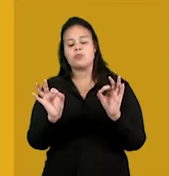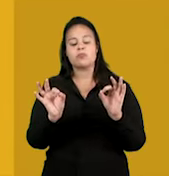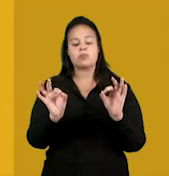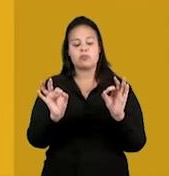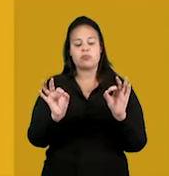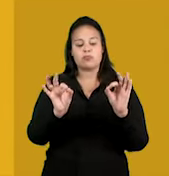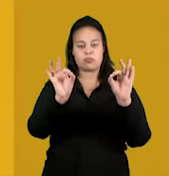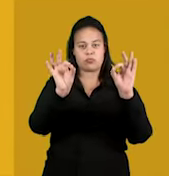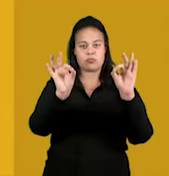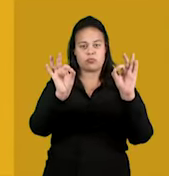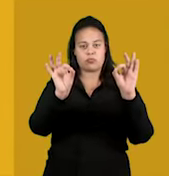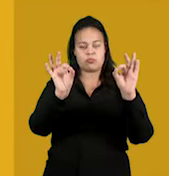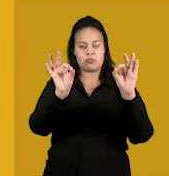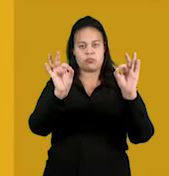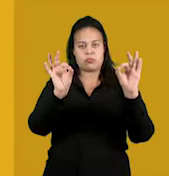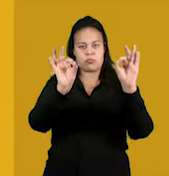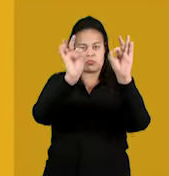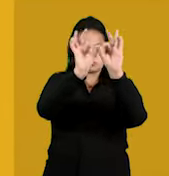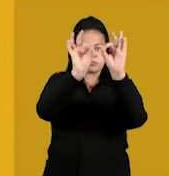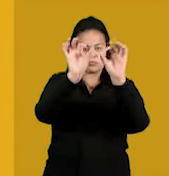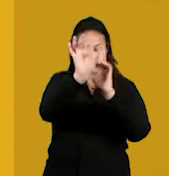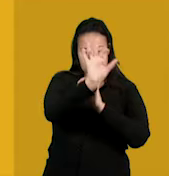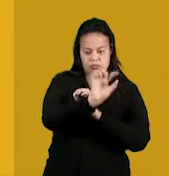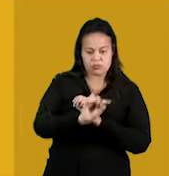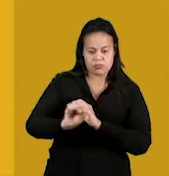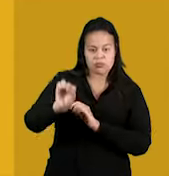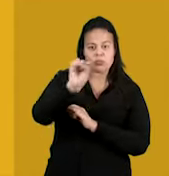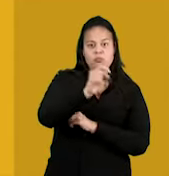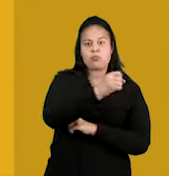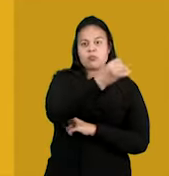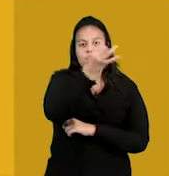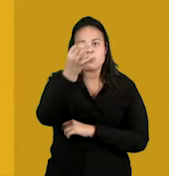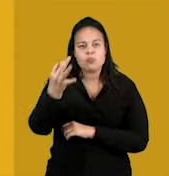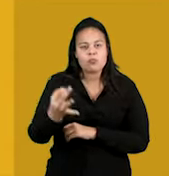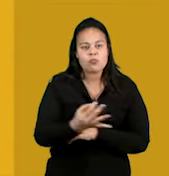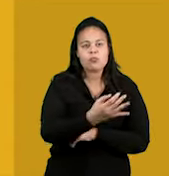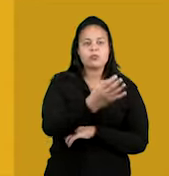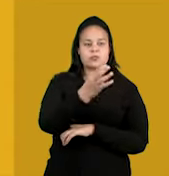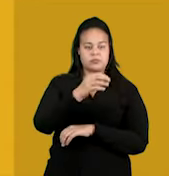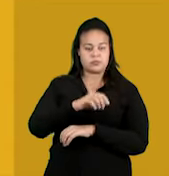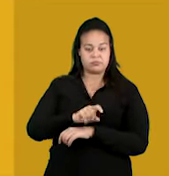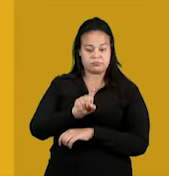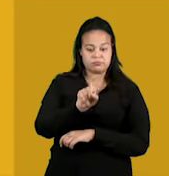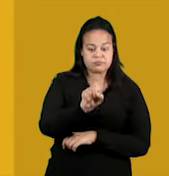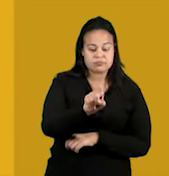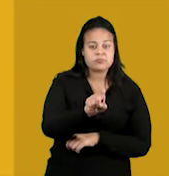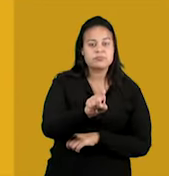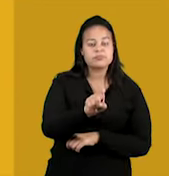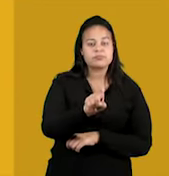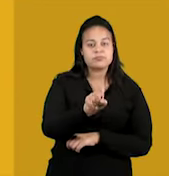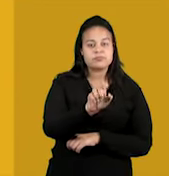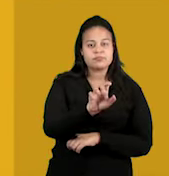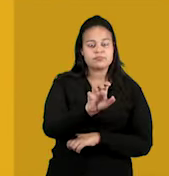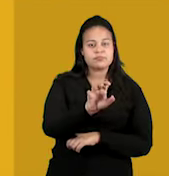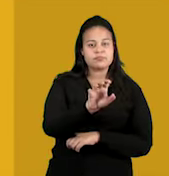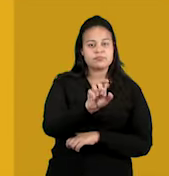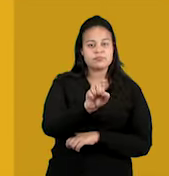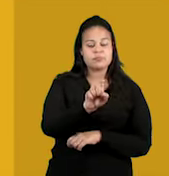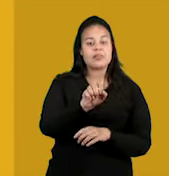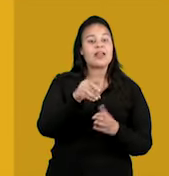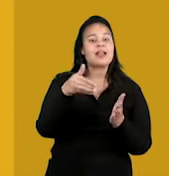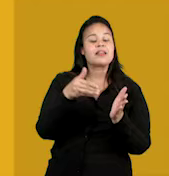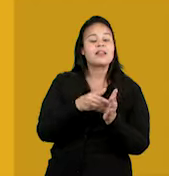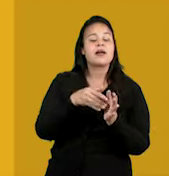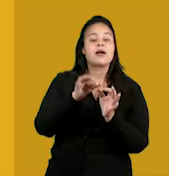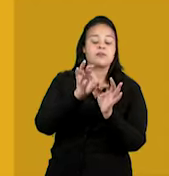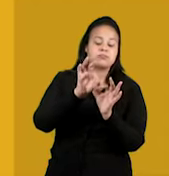da circunferência. Então, aqui eu tenho o centro dessa circunferência até o ponto